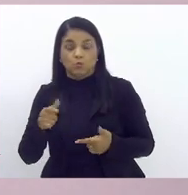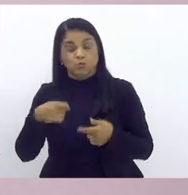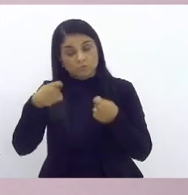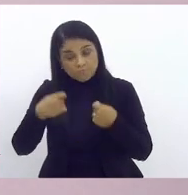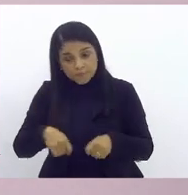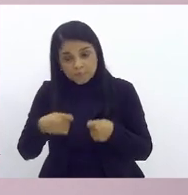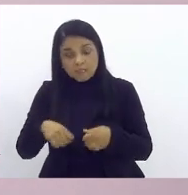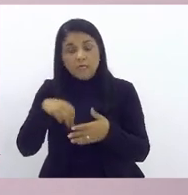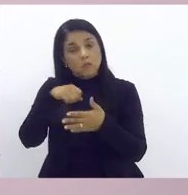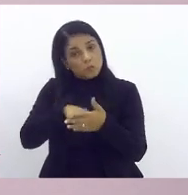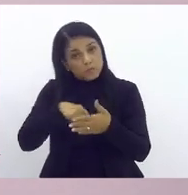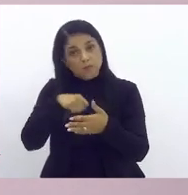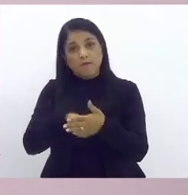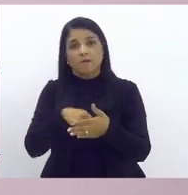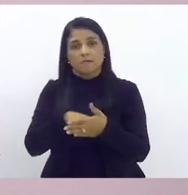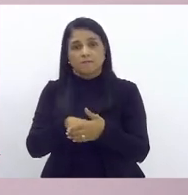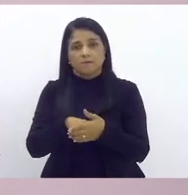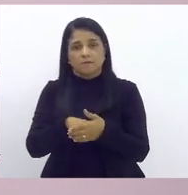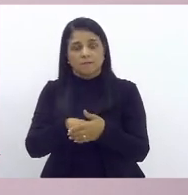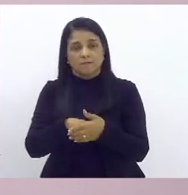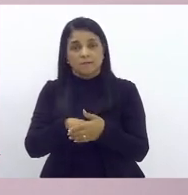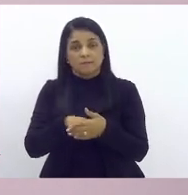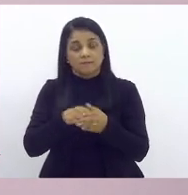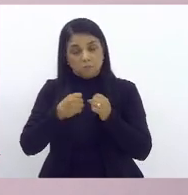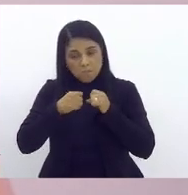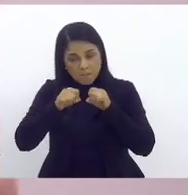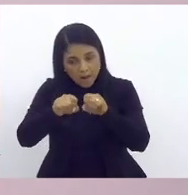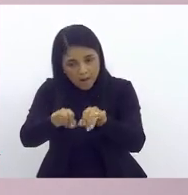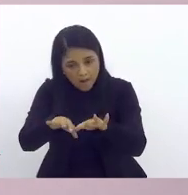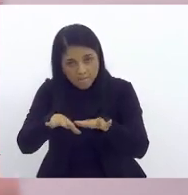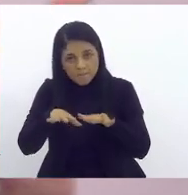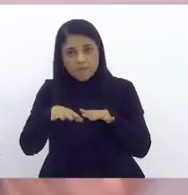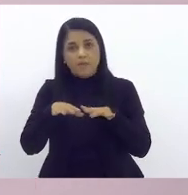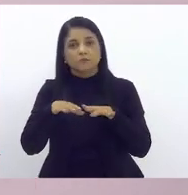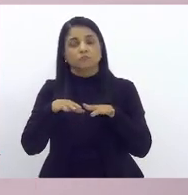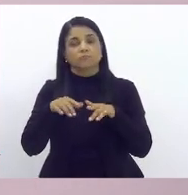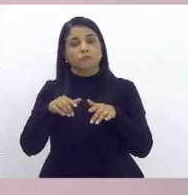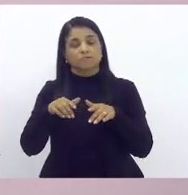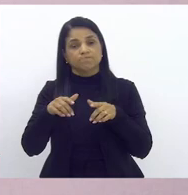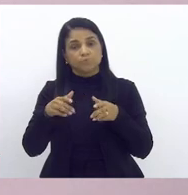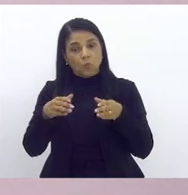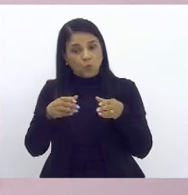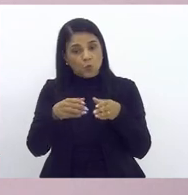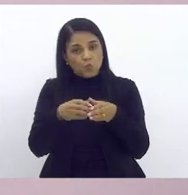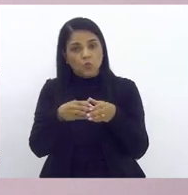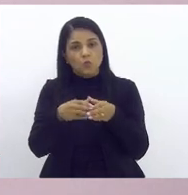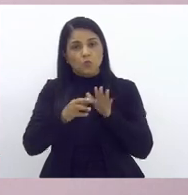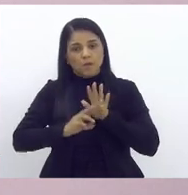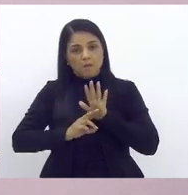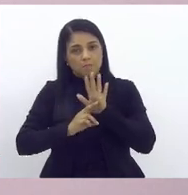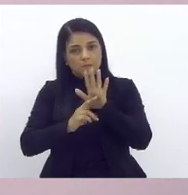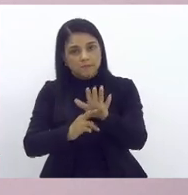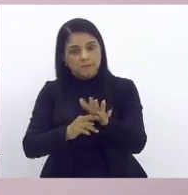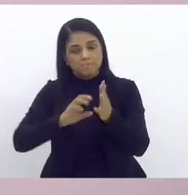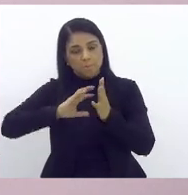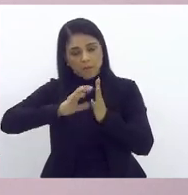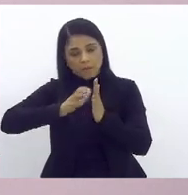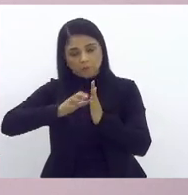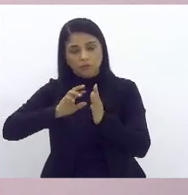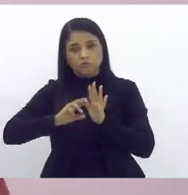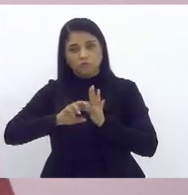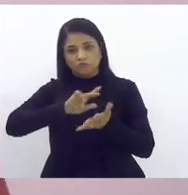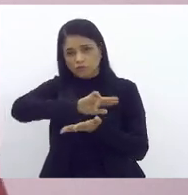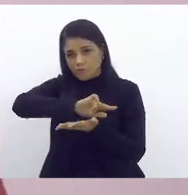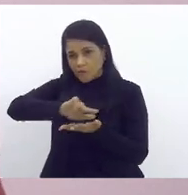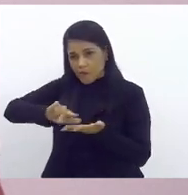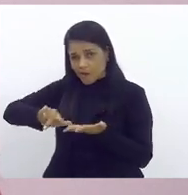a nossa luta. Então, lá dentro do parlamento, a gente tem uma frente ampla de vários partidos,